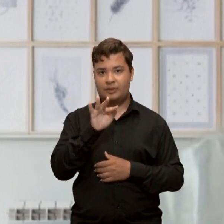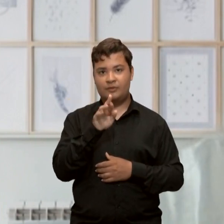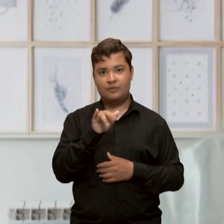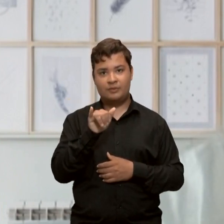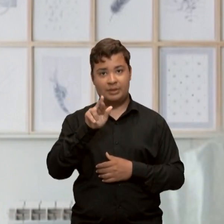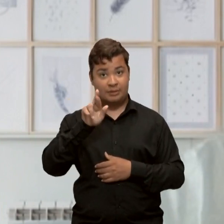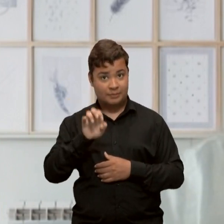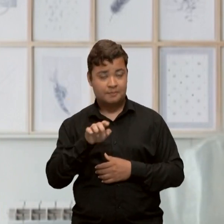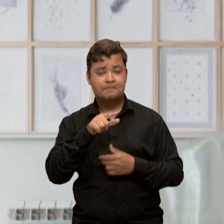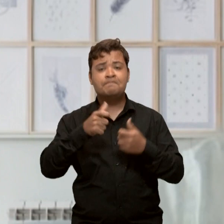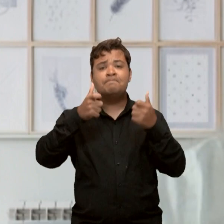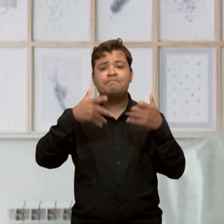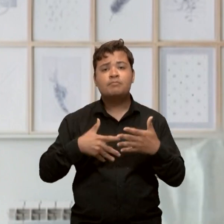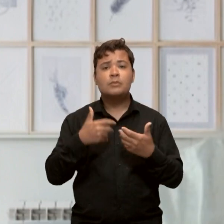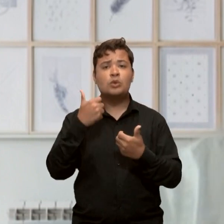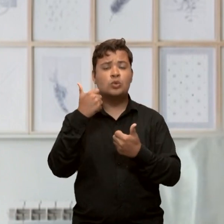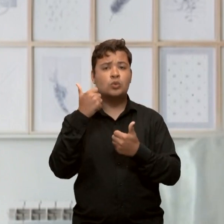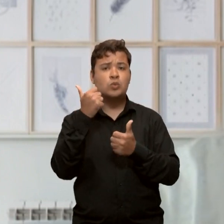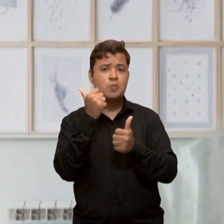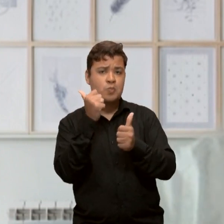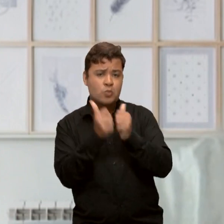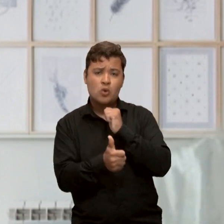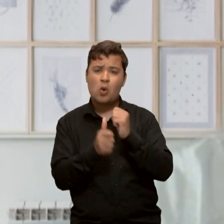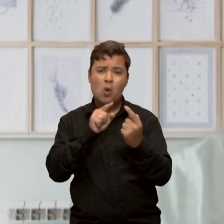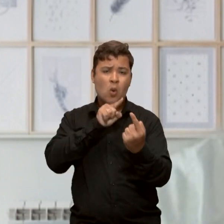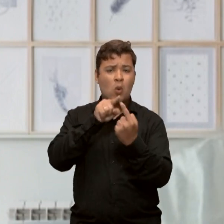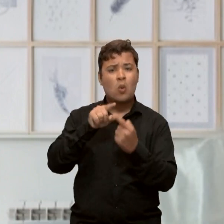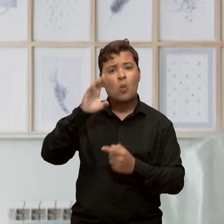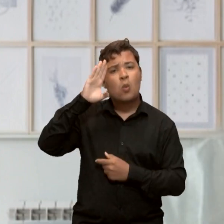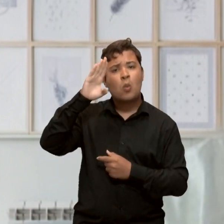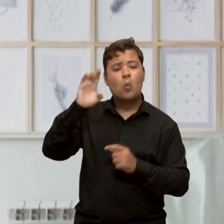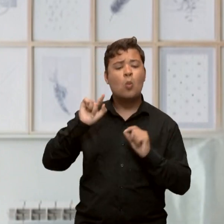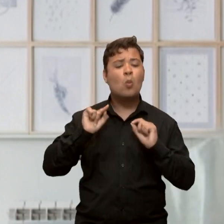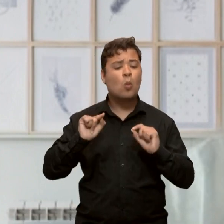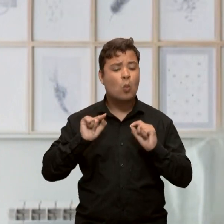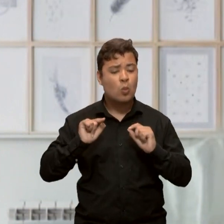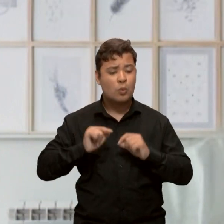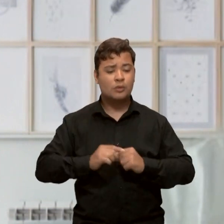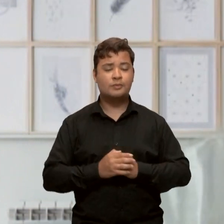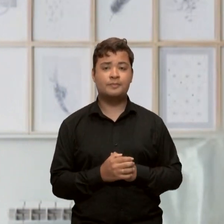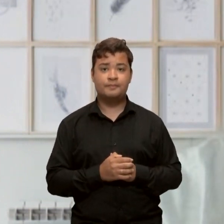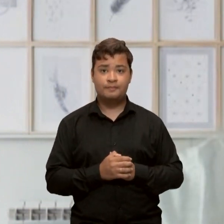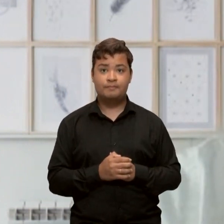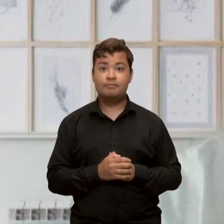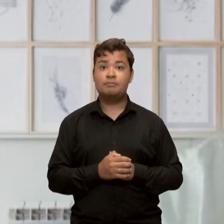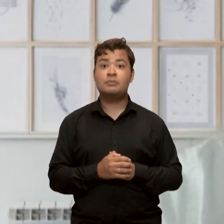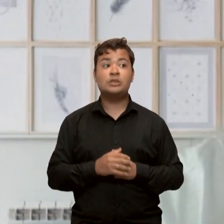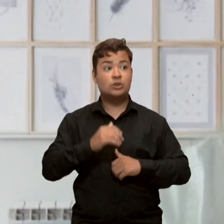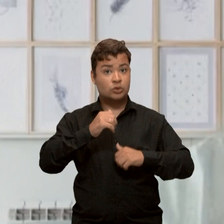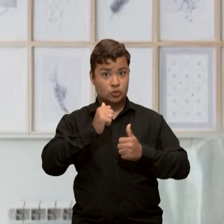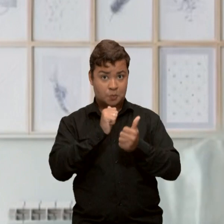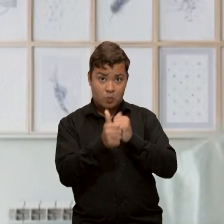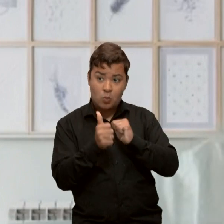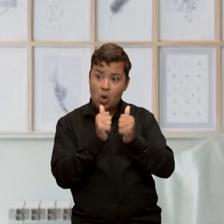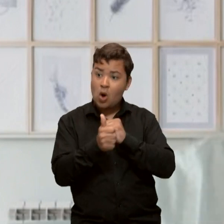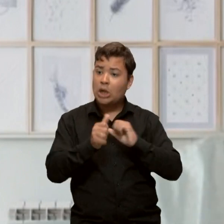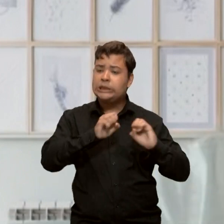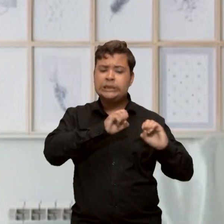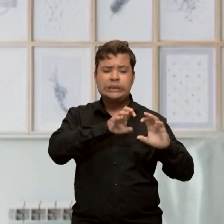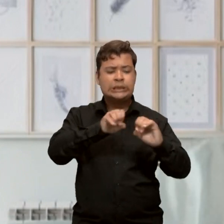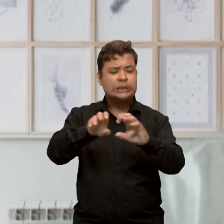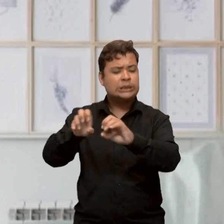principais objetivos do esporte educacional ensinar bem o esporte a todos. Né? Então,